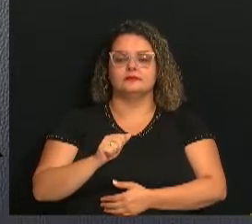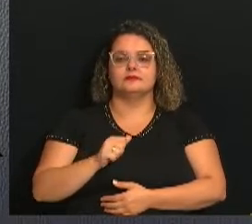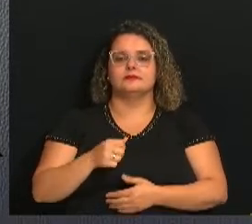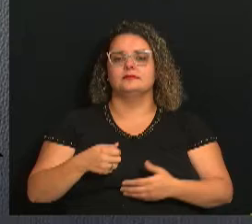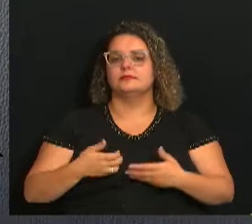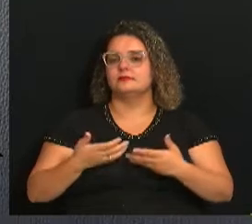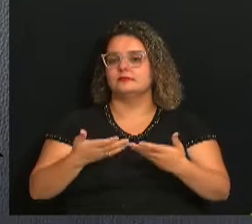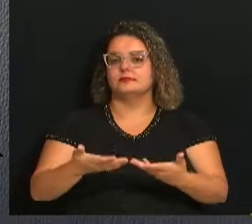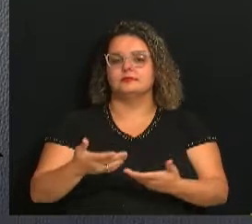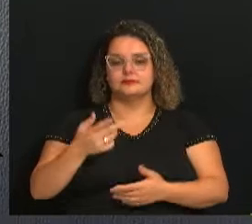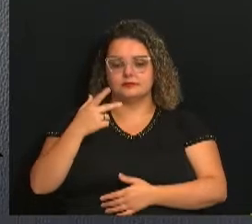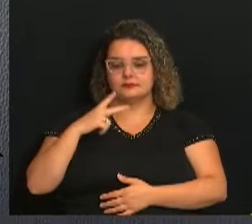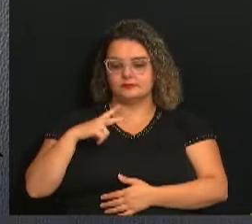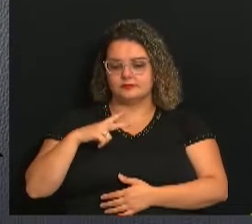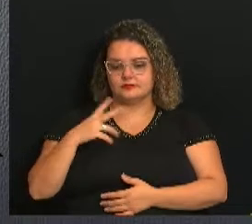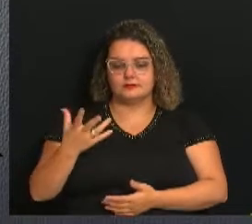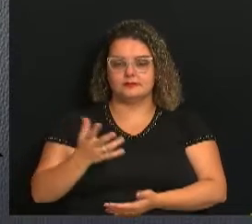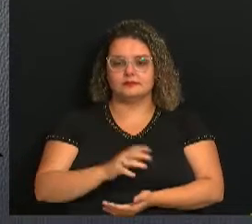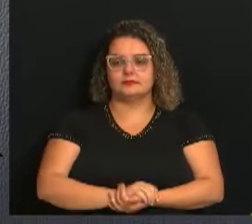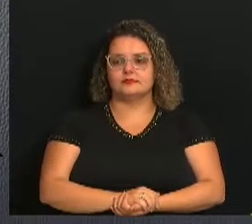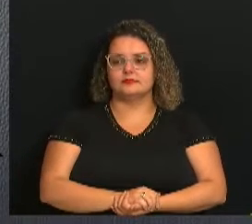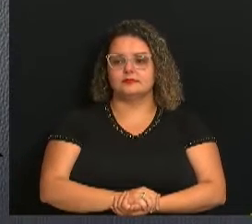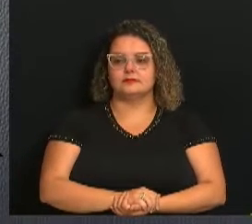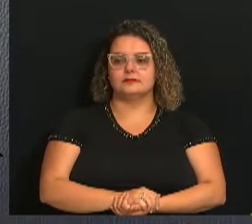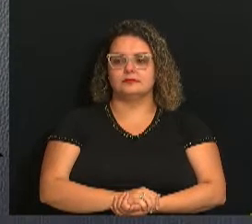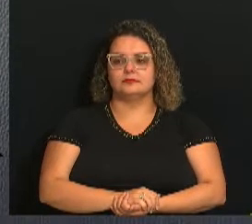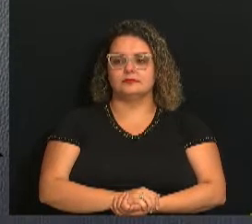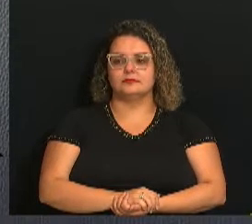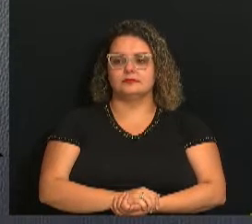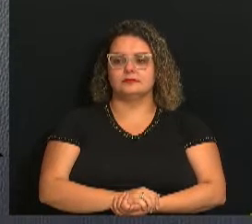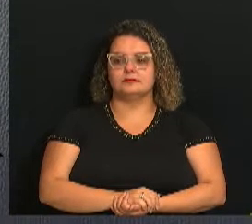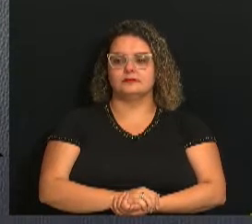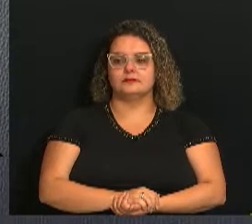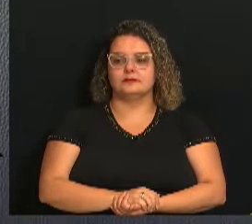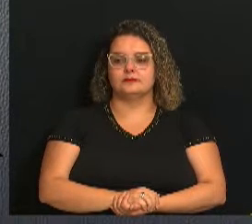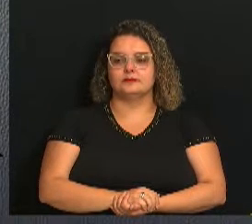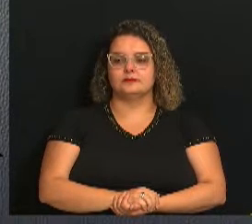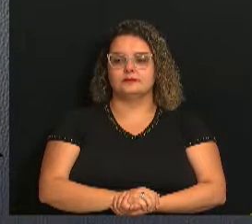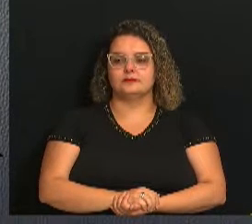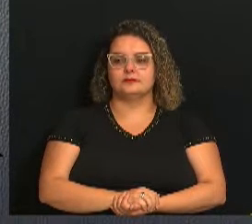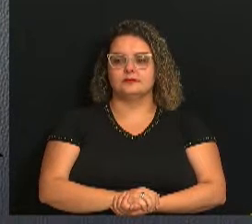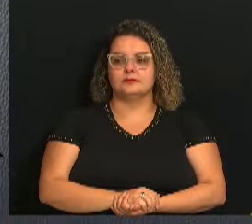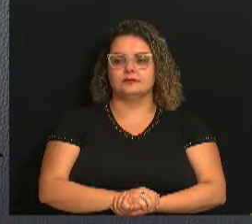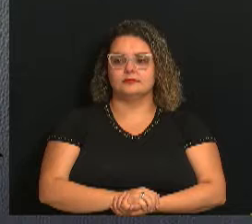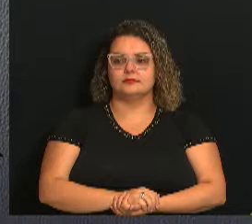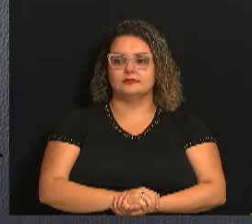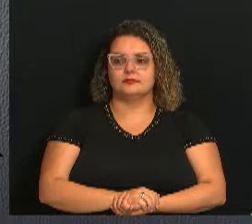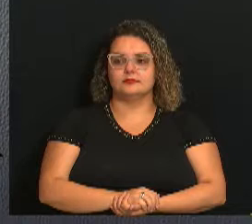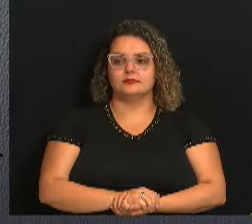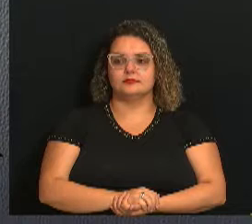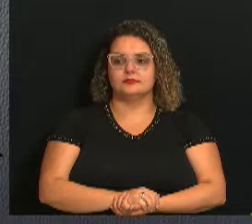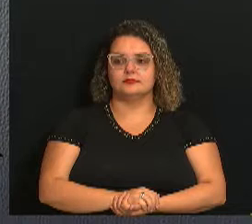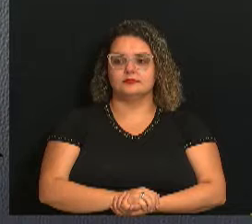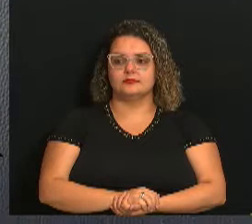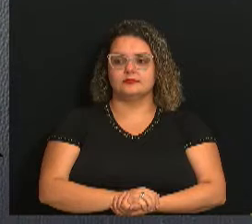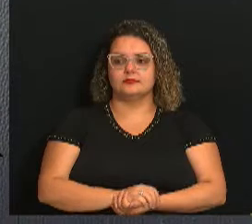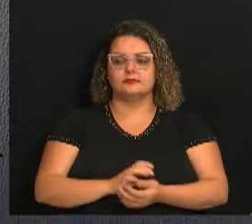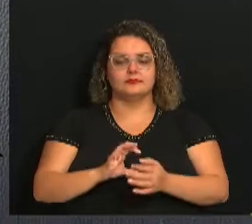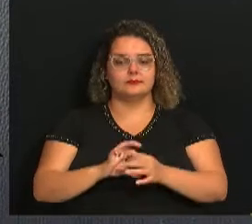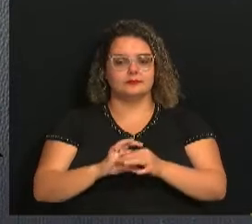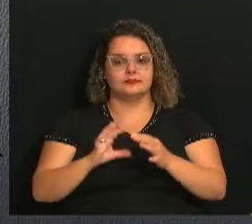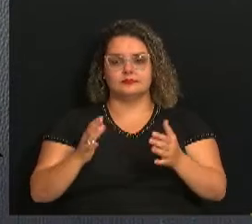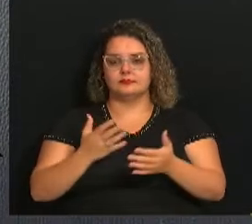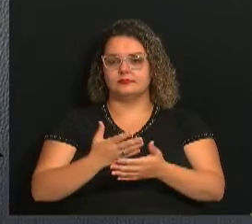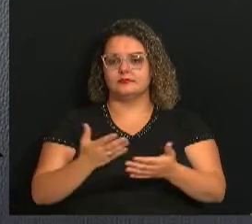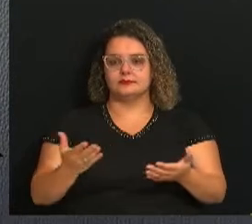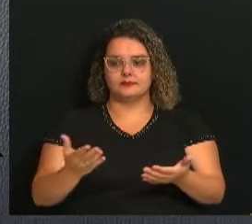né? Enfim, apresentar aí o seu currículo para nós, que é muito rico, e pode ficar à vontade,